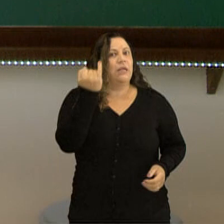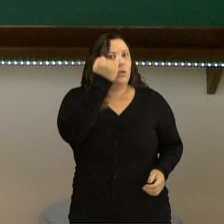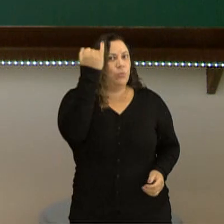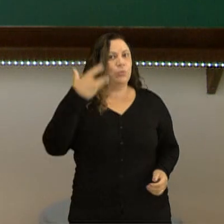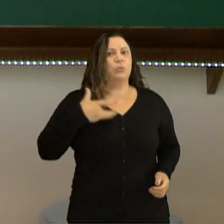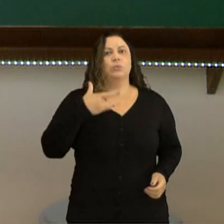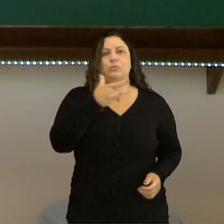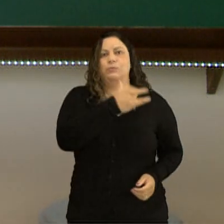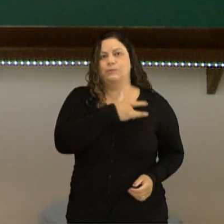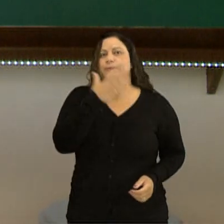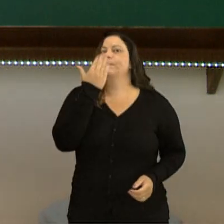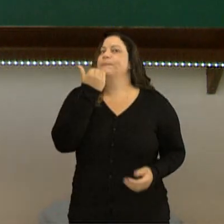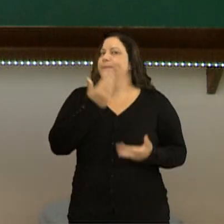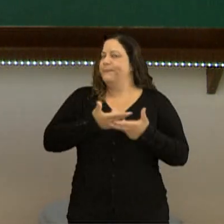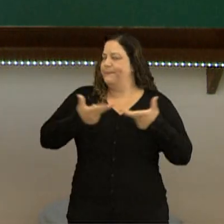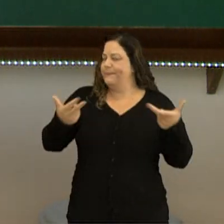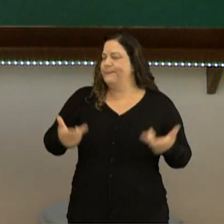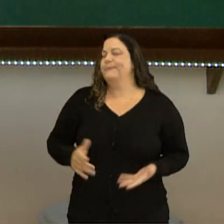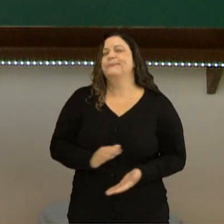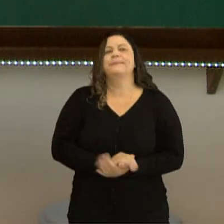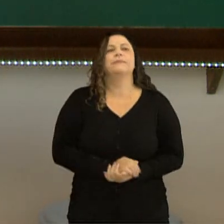a nossa alimentação.